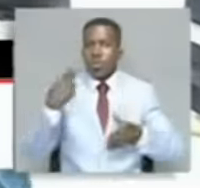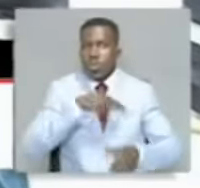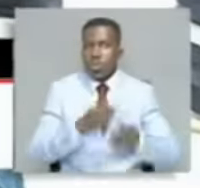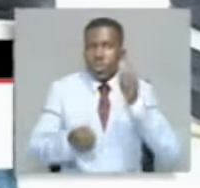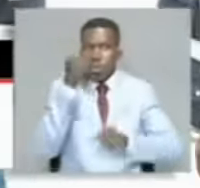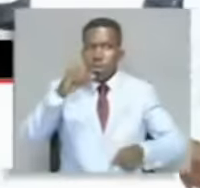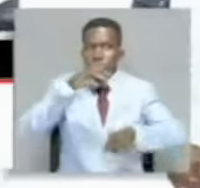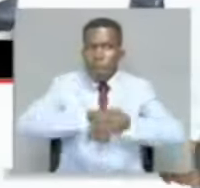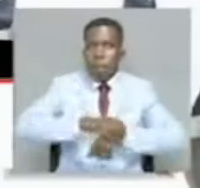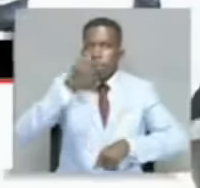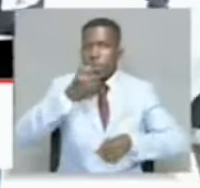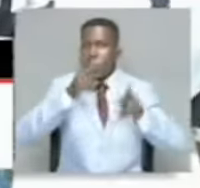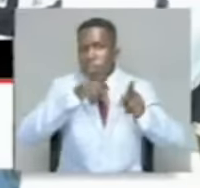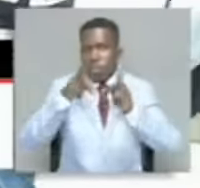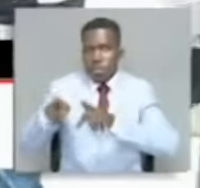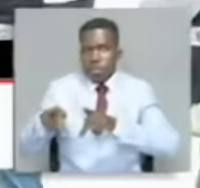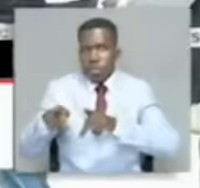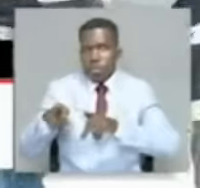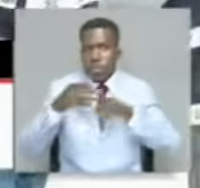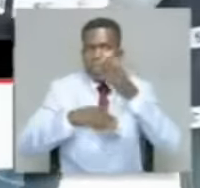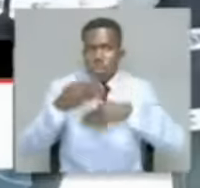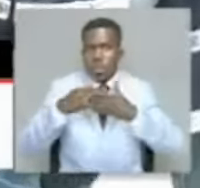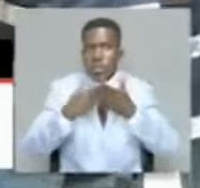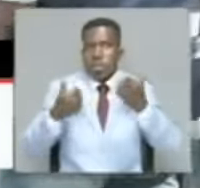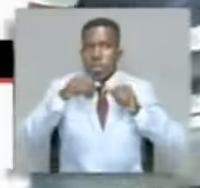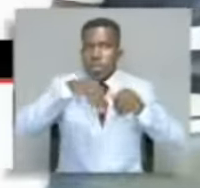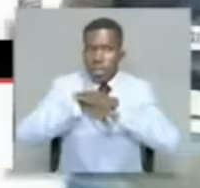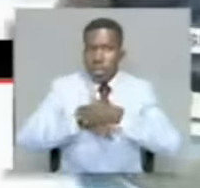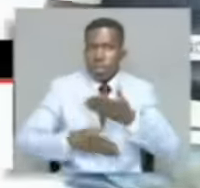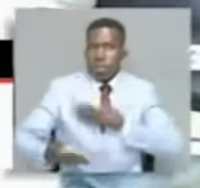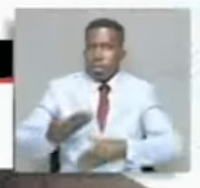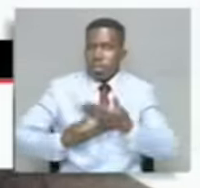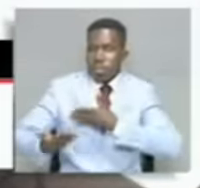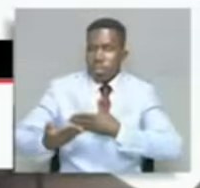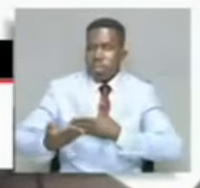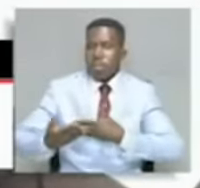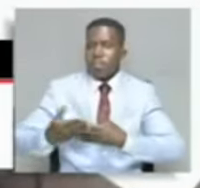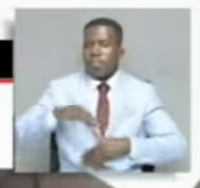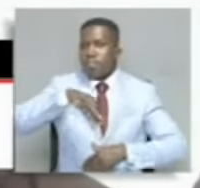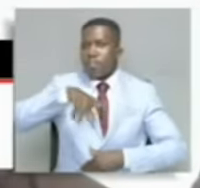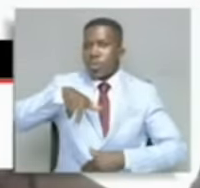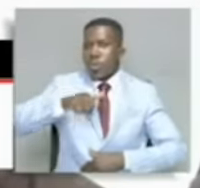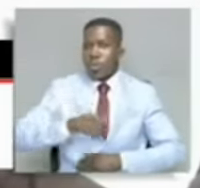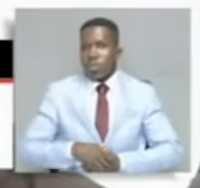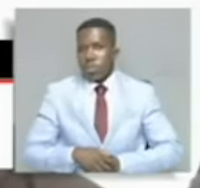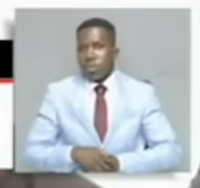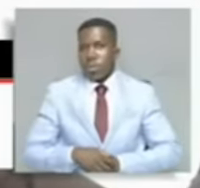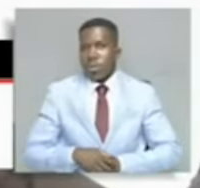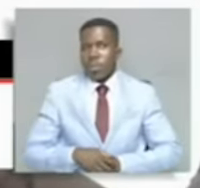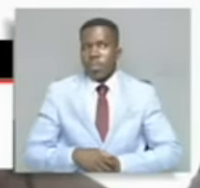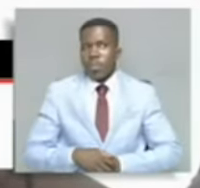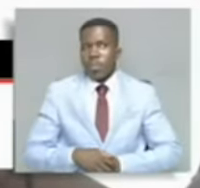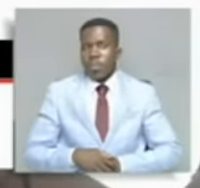5 elementos. 5 elementos envolvidos, 3 destes envolvidos diretamente na ação criminosa. Estamos a